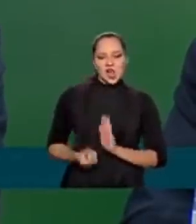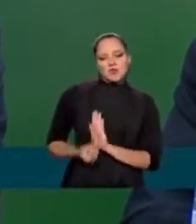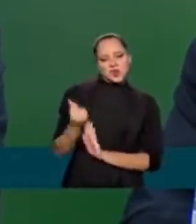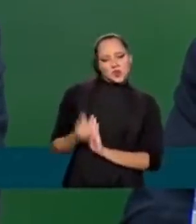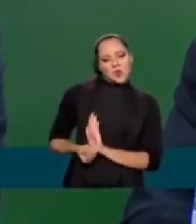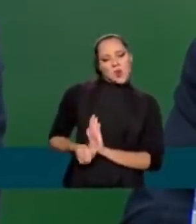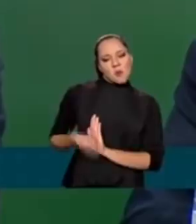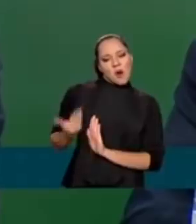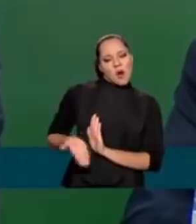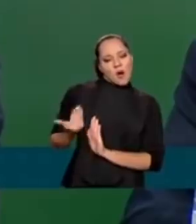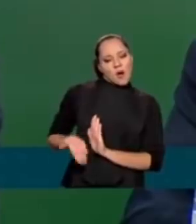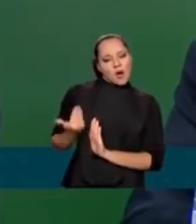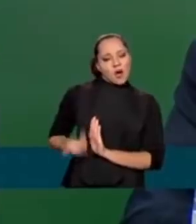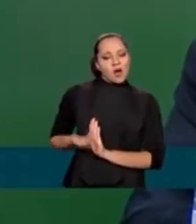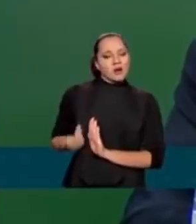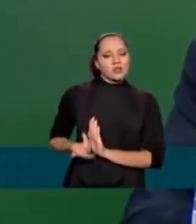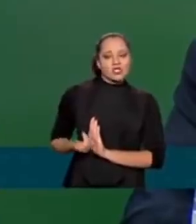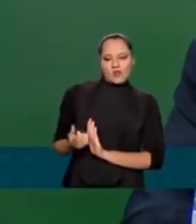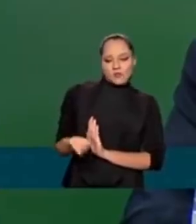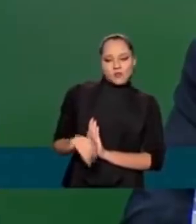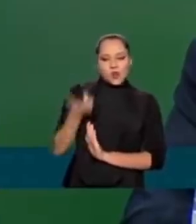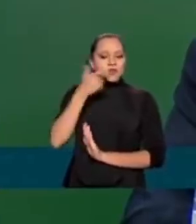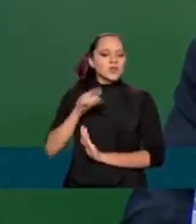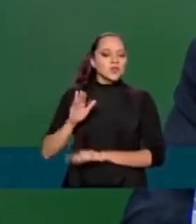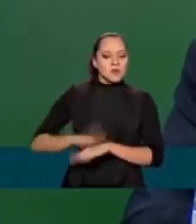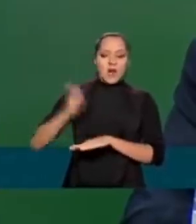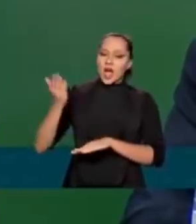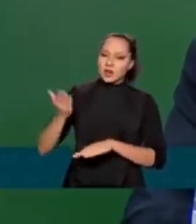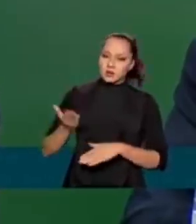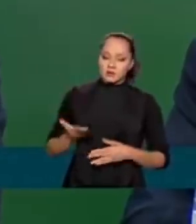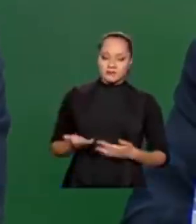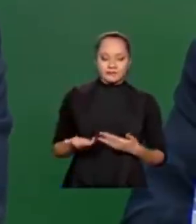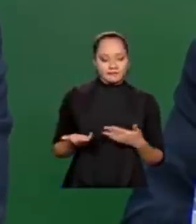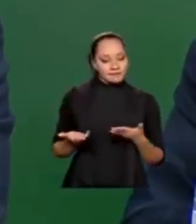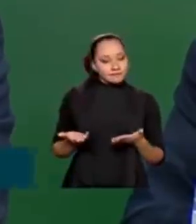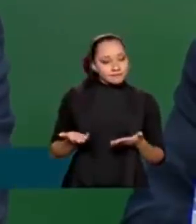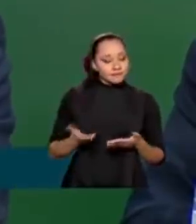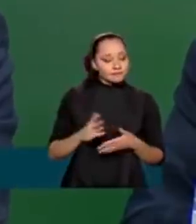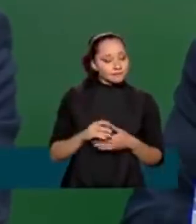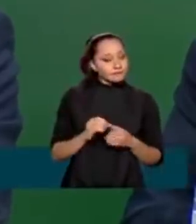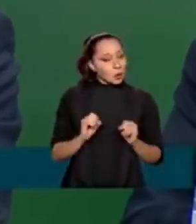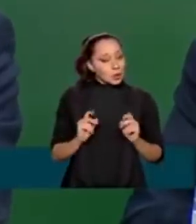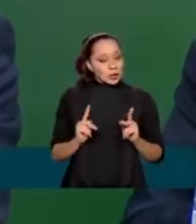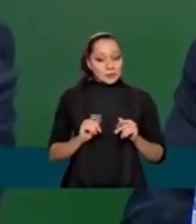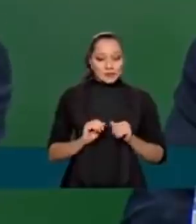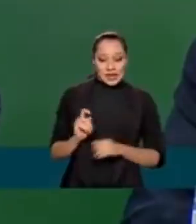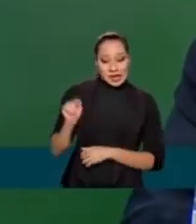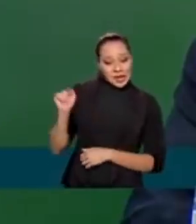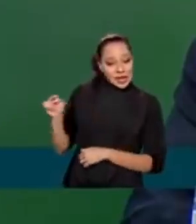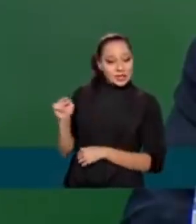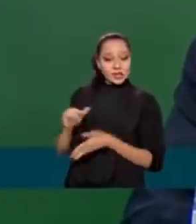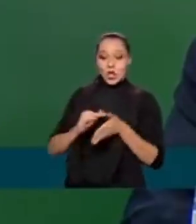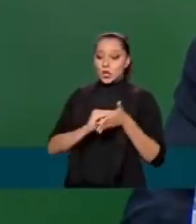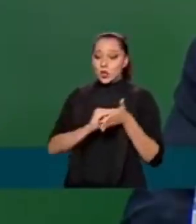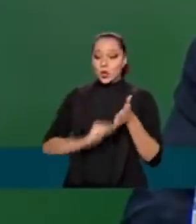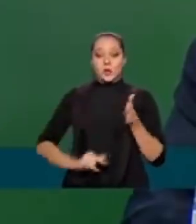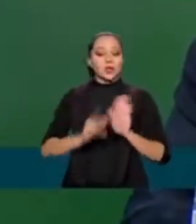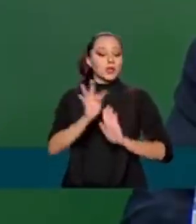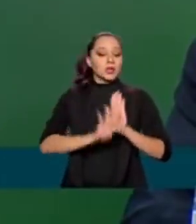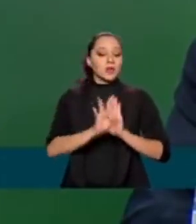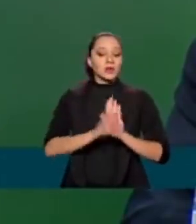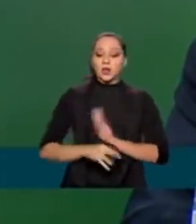superfaturamento, favorecimento e outras coisas. Pois muito bem. Esse documento tem o seu texto em